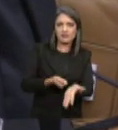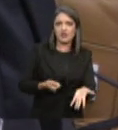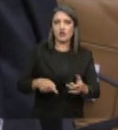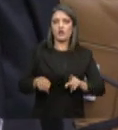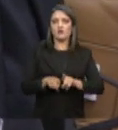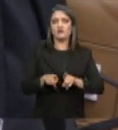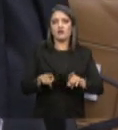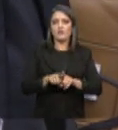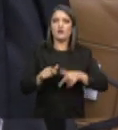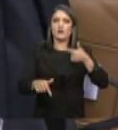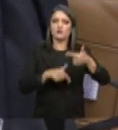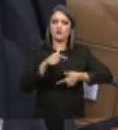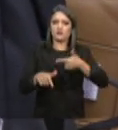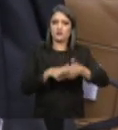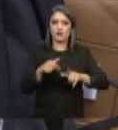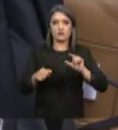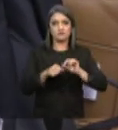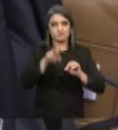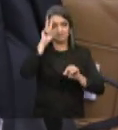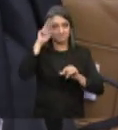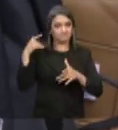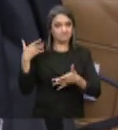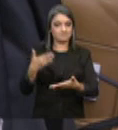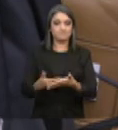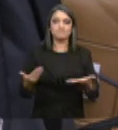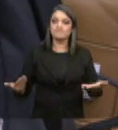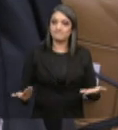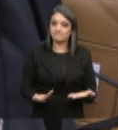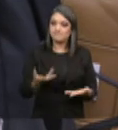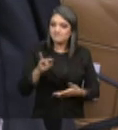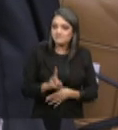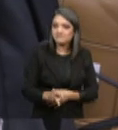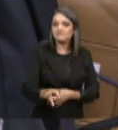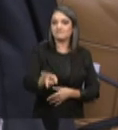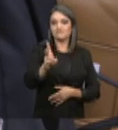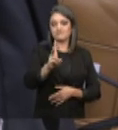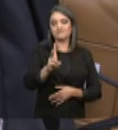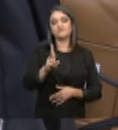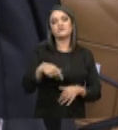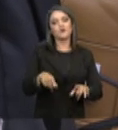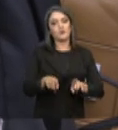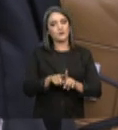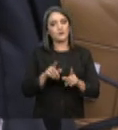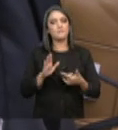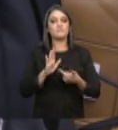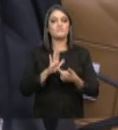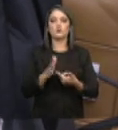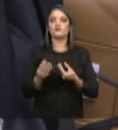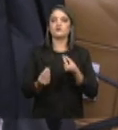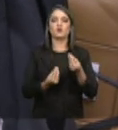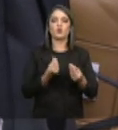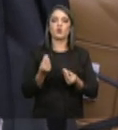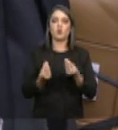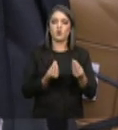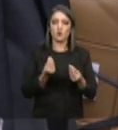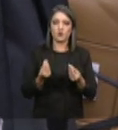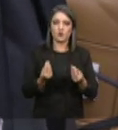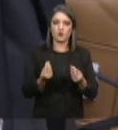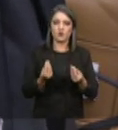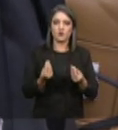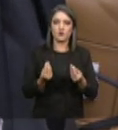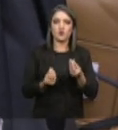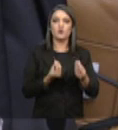do trabalho que resultou no legado institucional que é perene não mostra quanto um sites desse